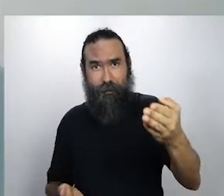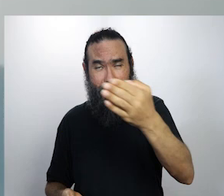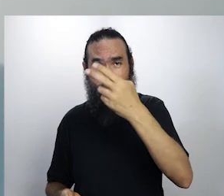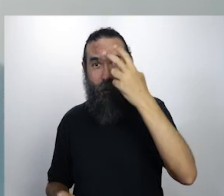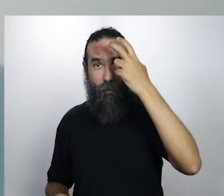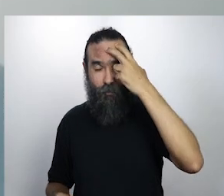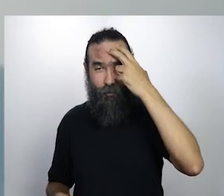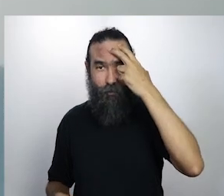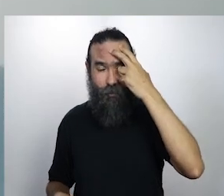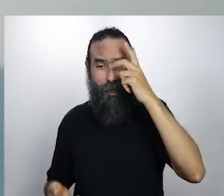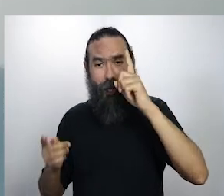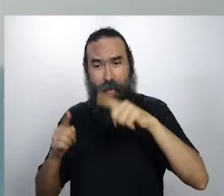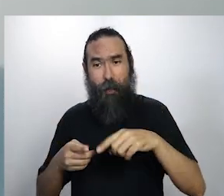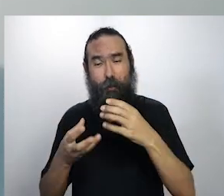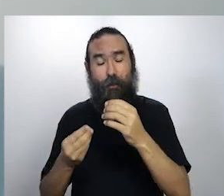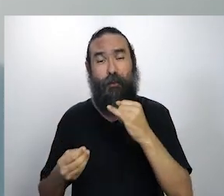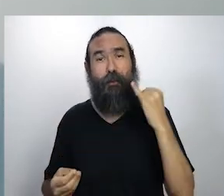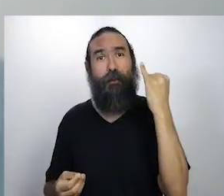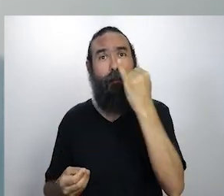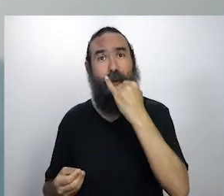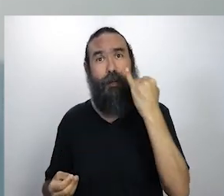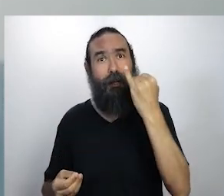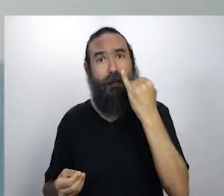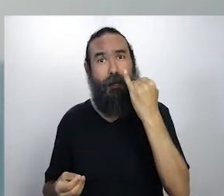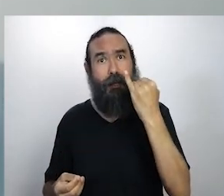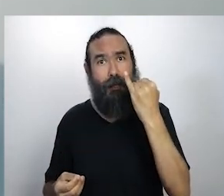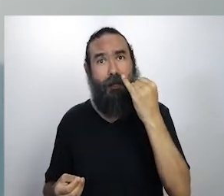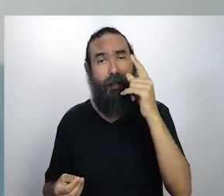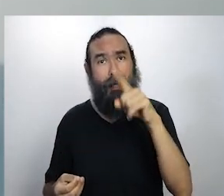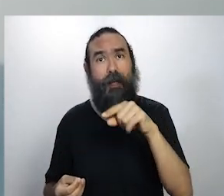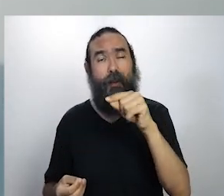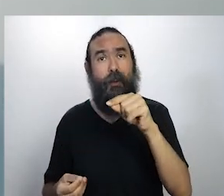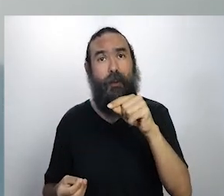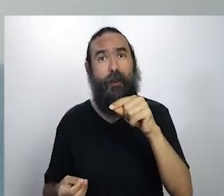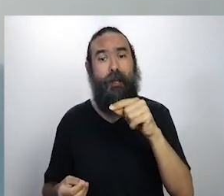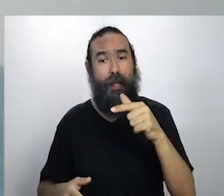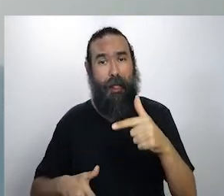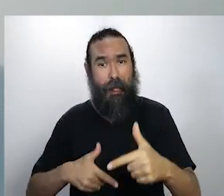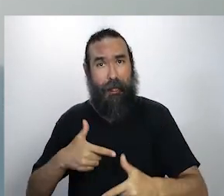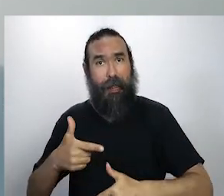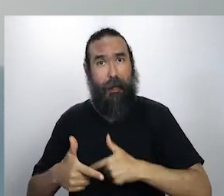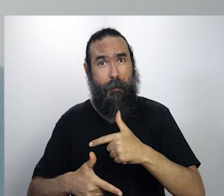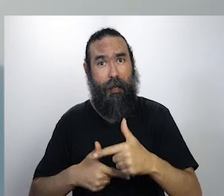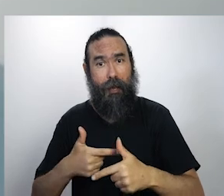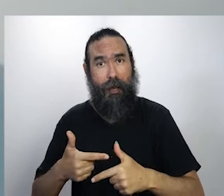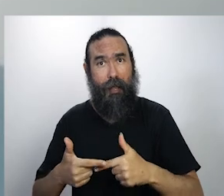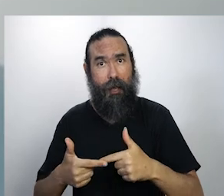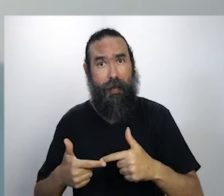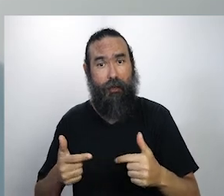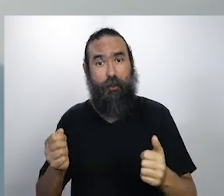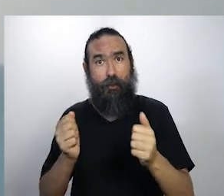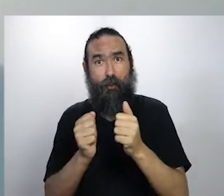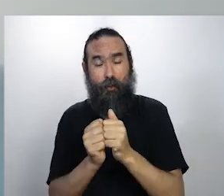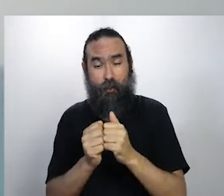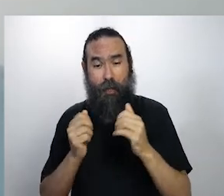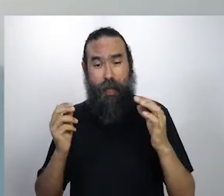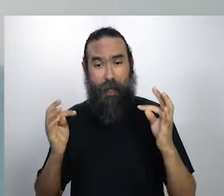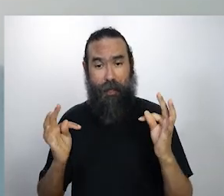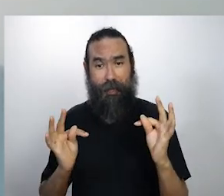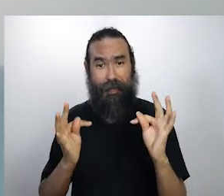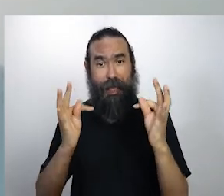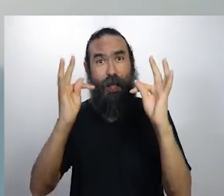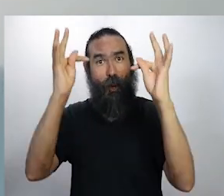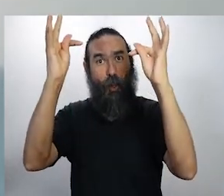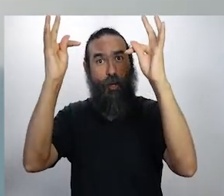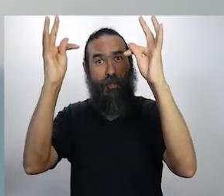mais essencial, que é trabalhar dentro daquilo que a ciência nos dá, né, a possibilidade